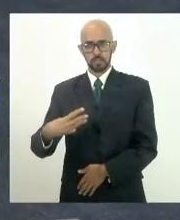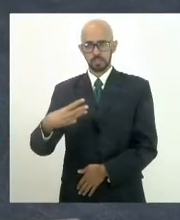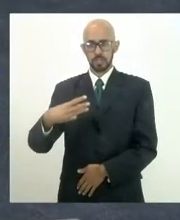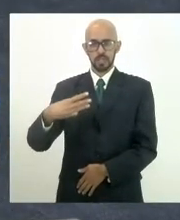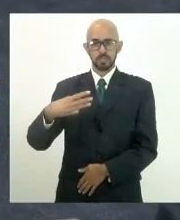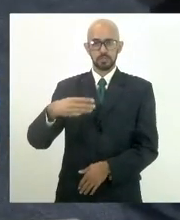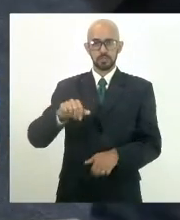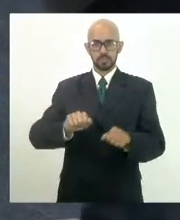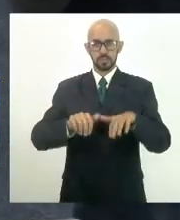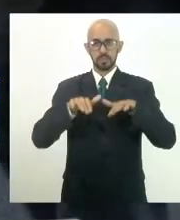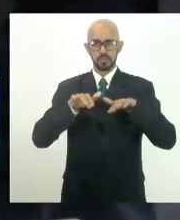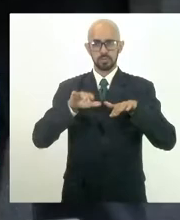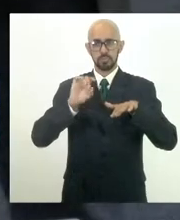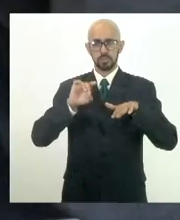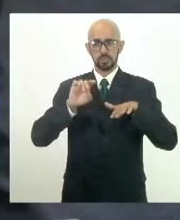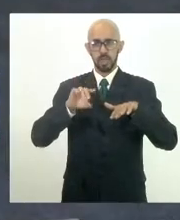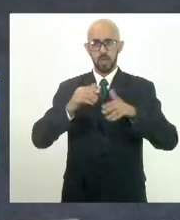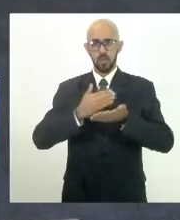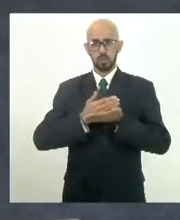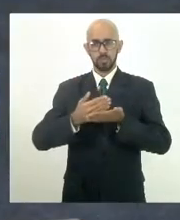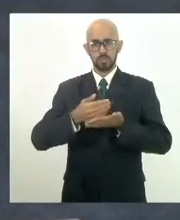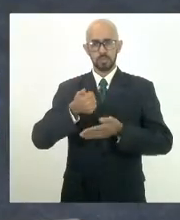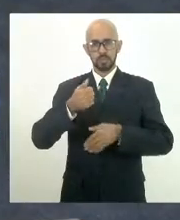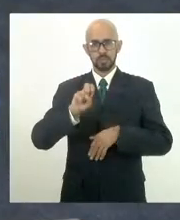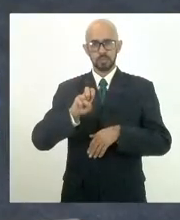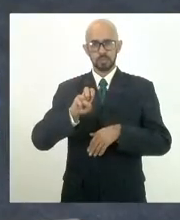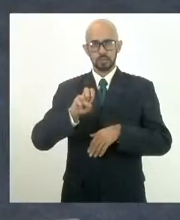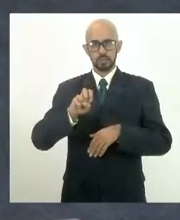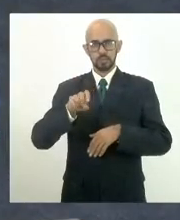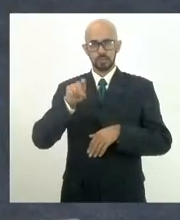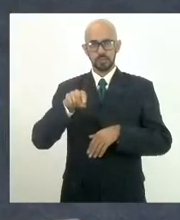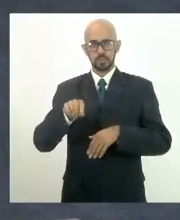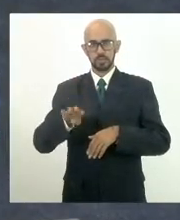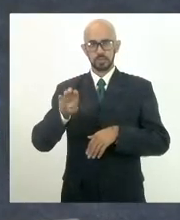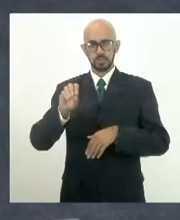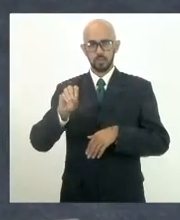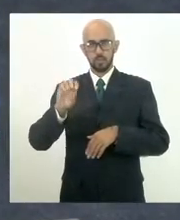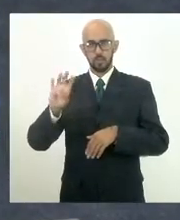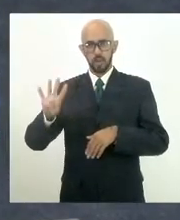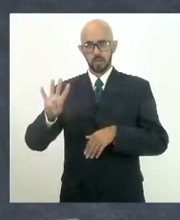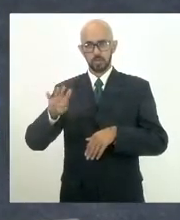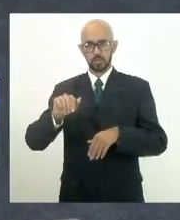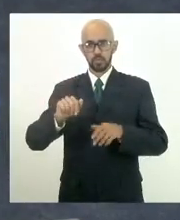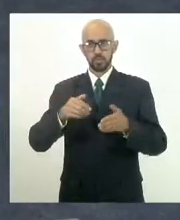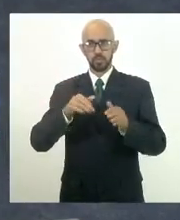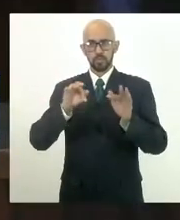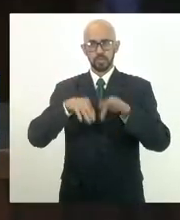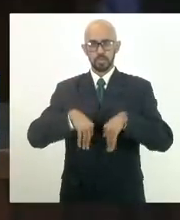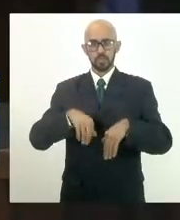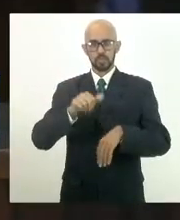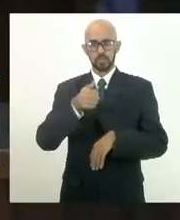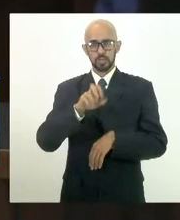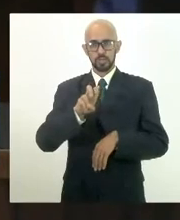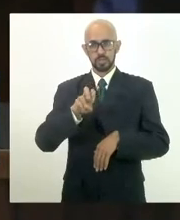extraordinária, que, iniciada às 15 horas e 4 minutos, encerrou-se às 15 horas e 15 minutos.